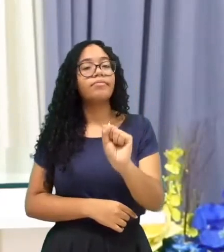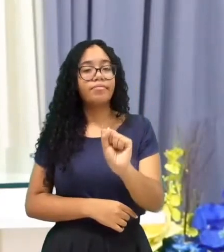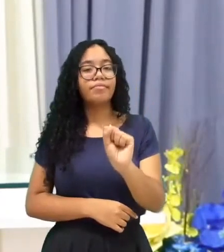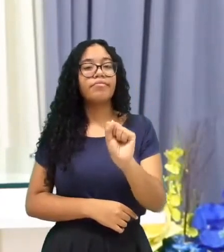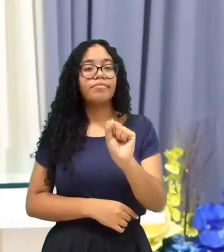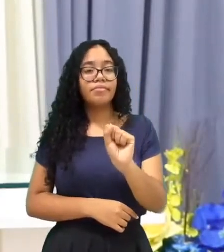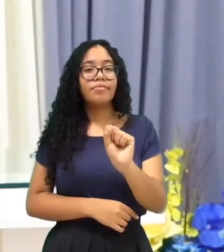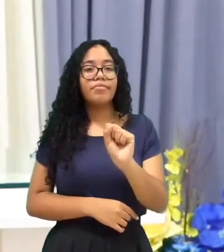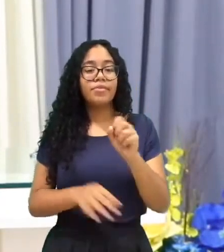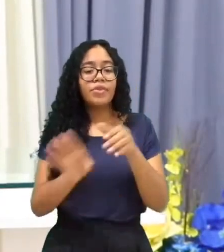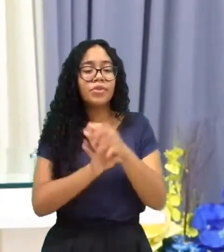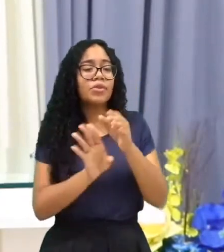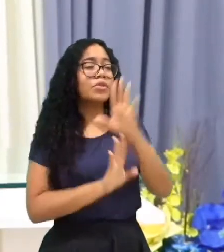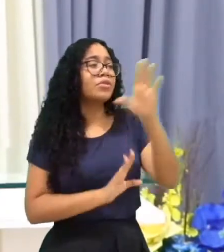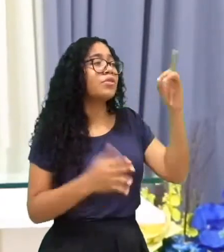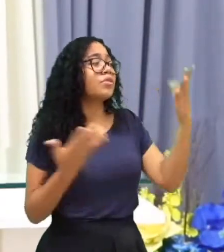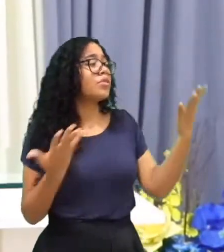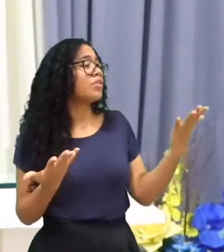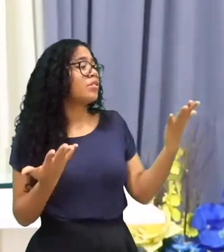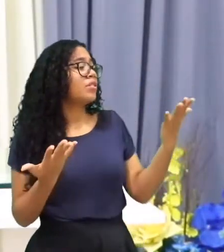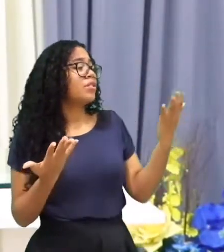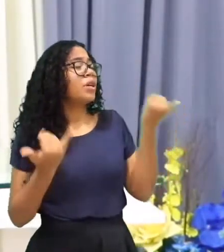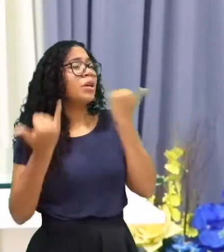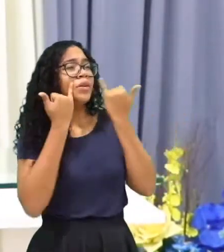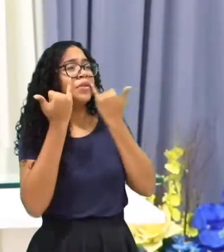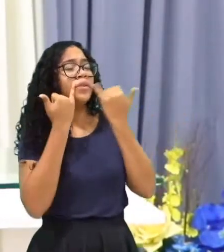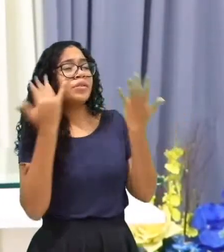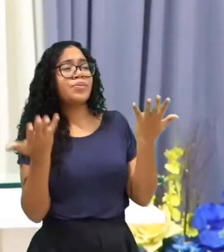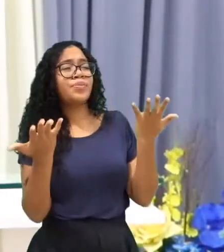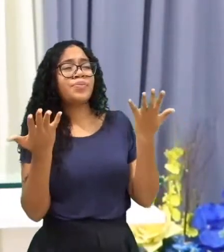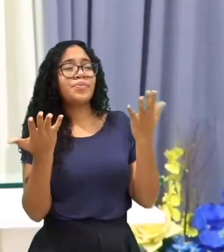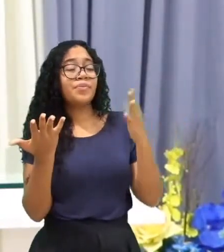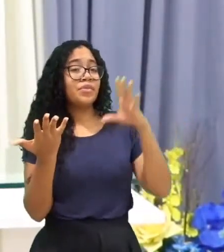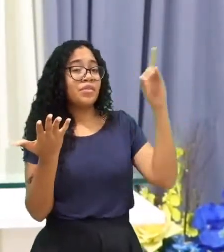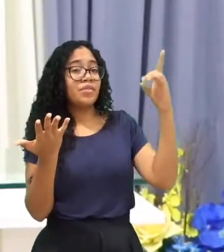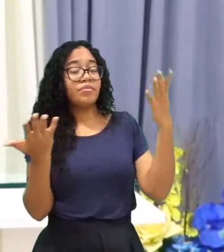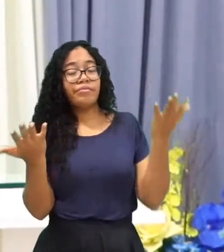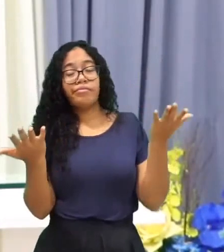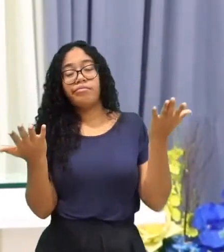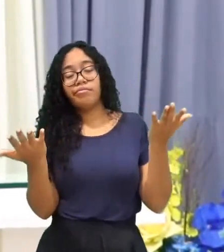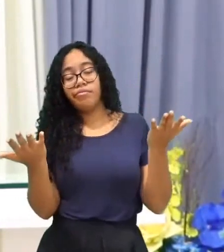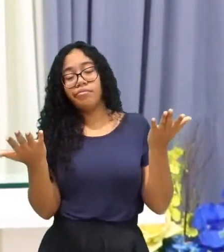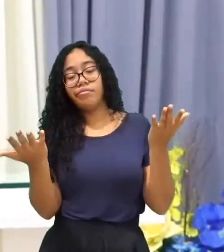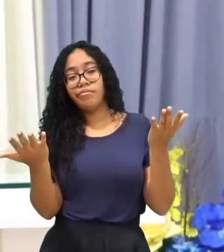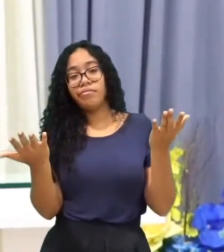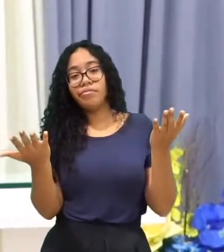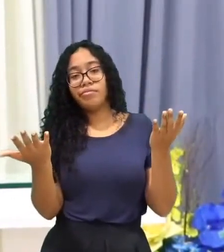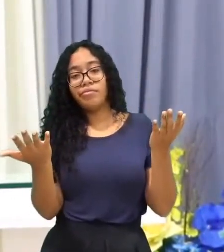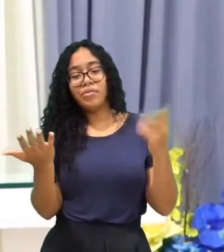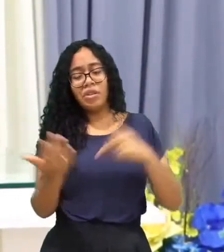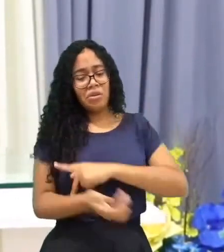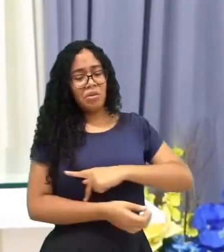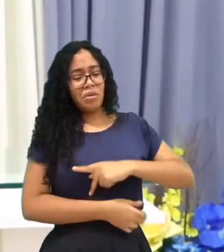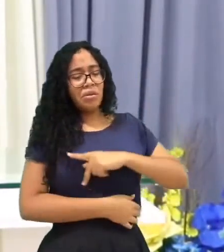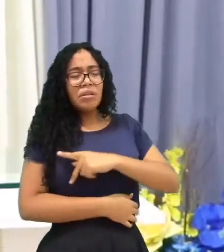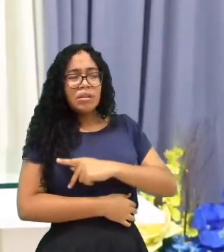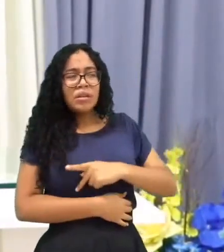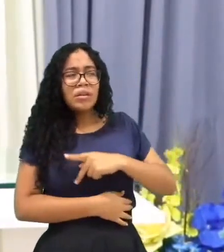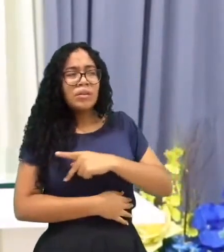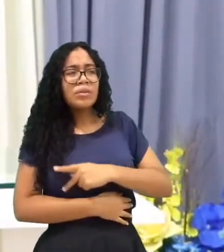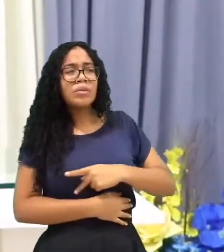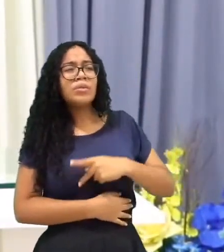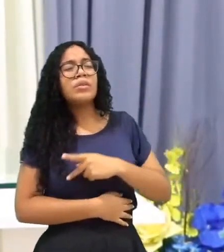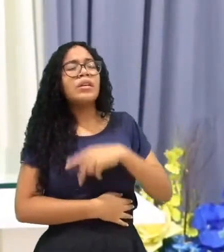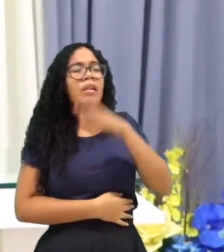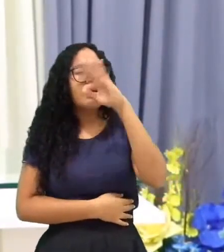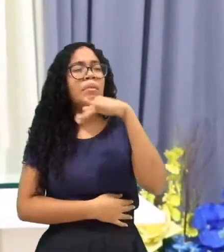conselho, Senhor, uma informação, para Deus. Esse homem é cruel.